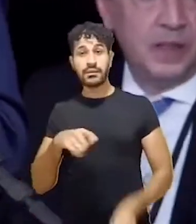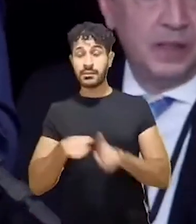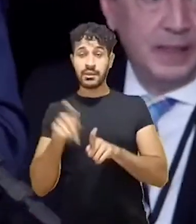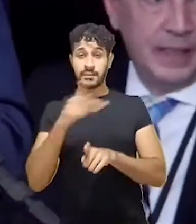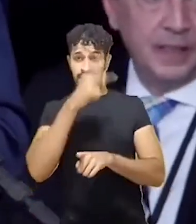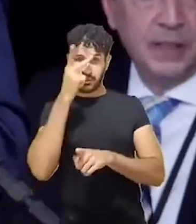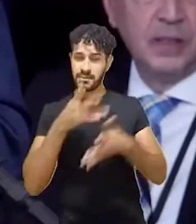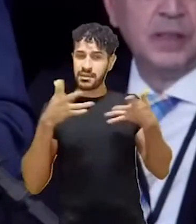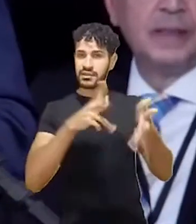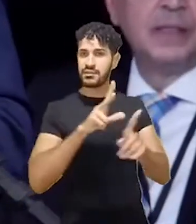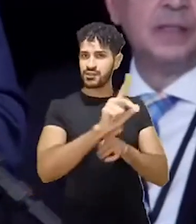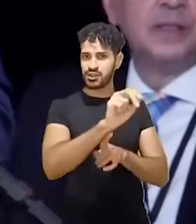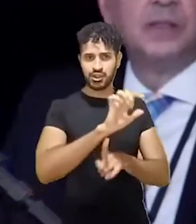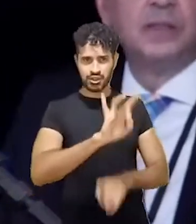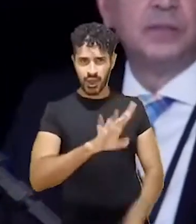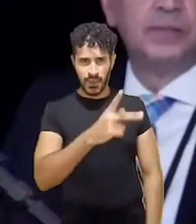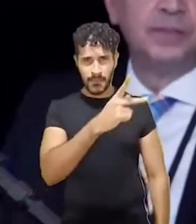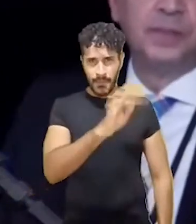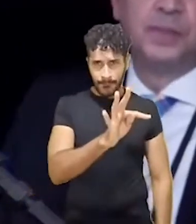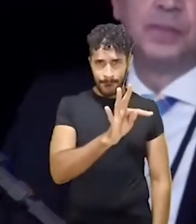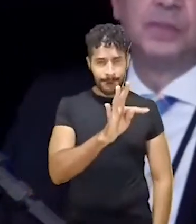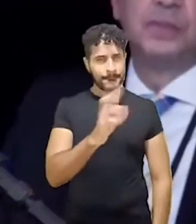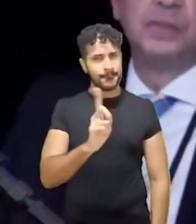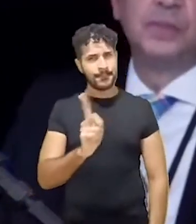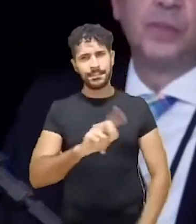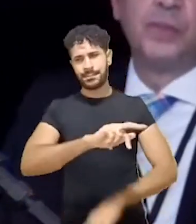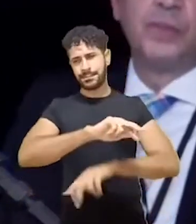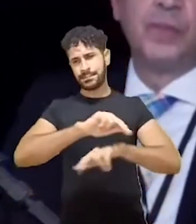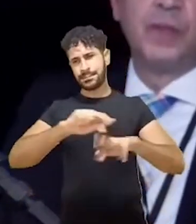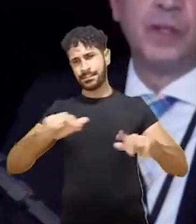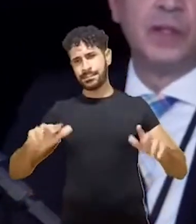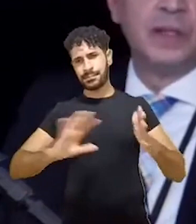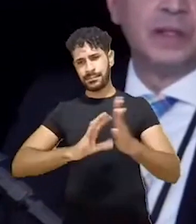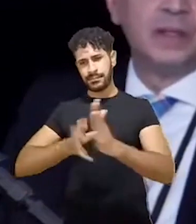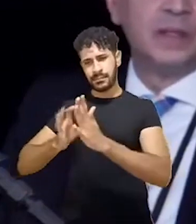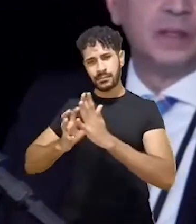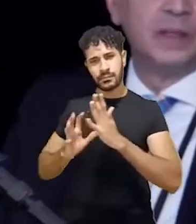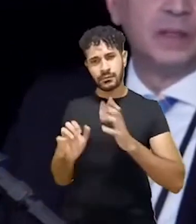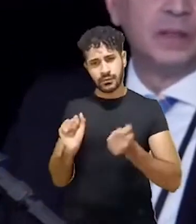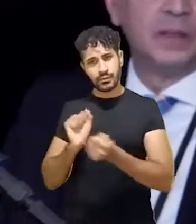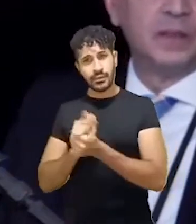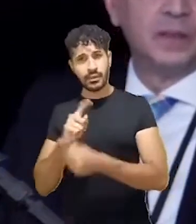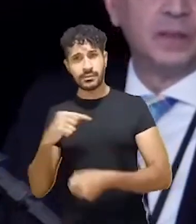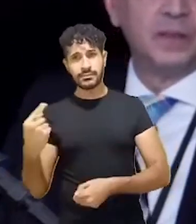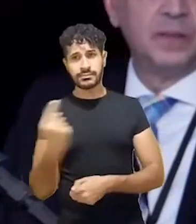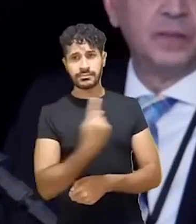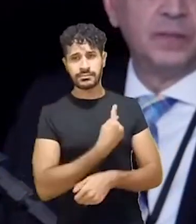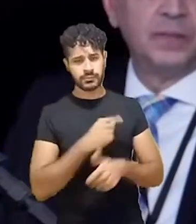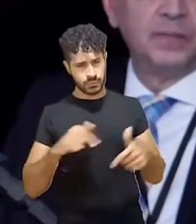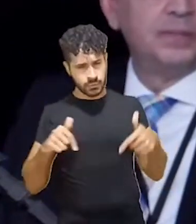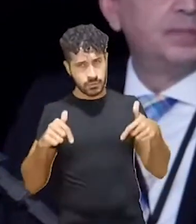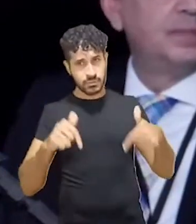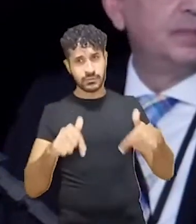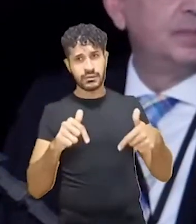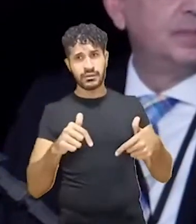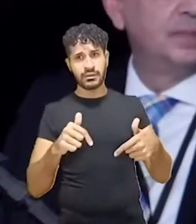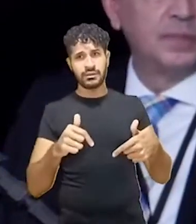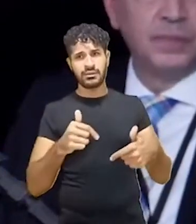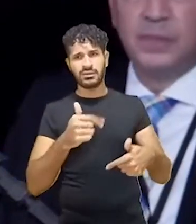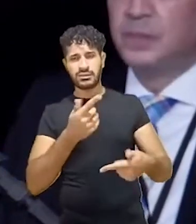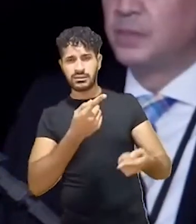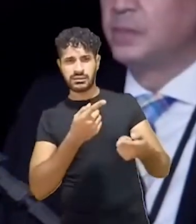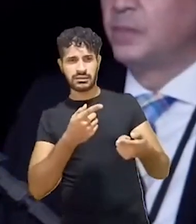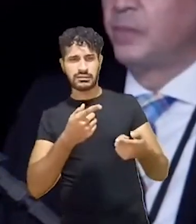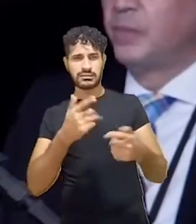não foi apenas o PT mas foram vários partidos políticos que junto conosco enfrentou essa tempestade do fascismo